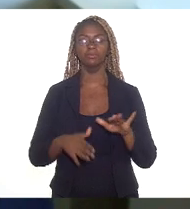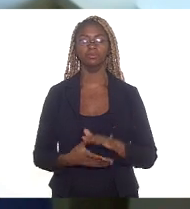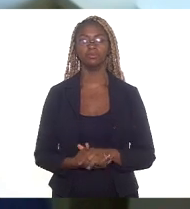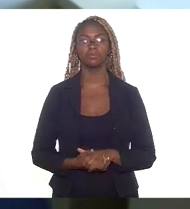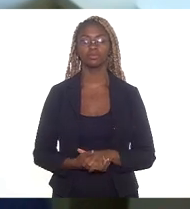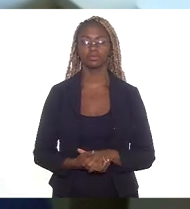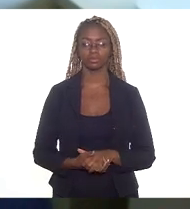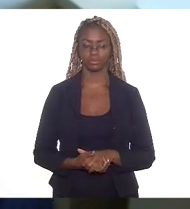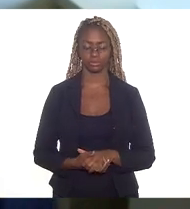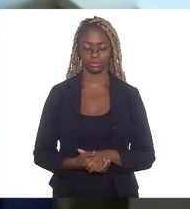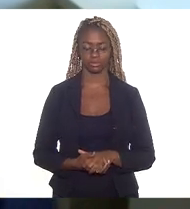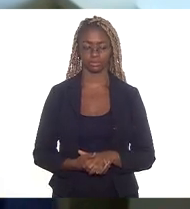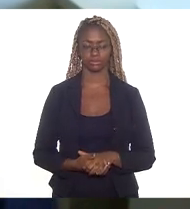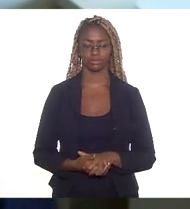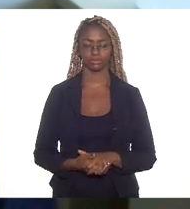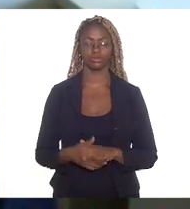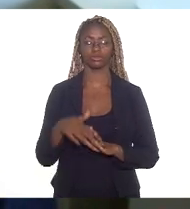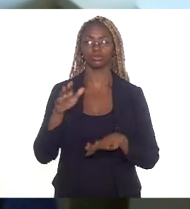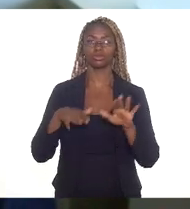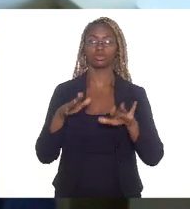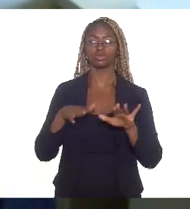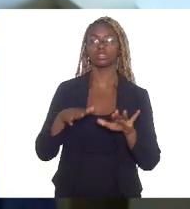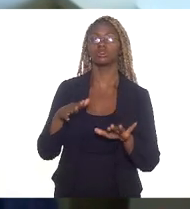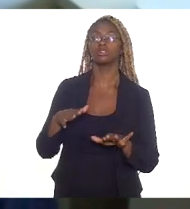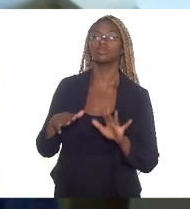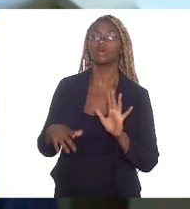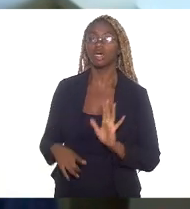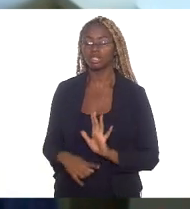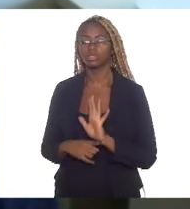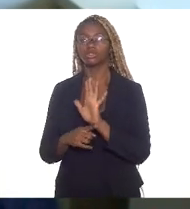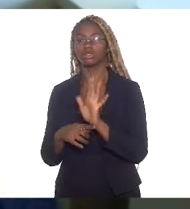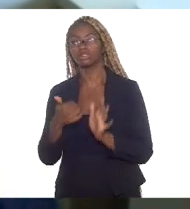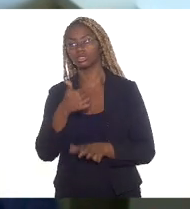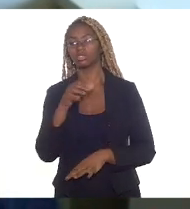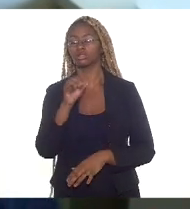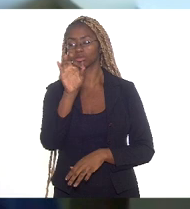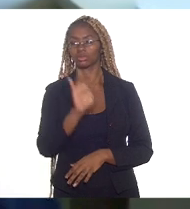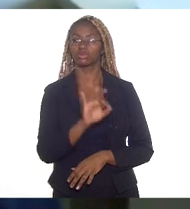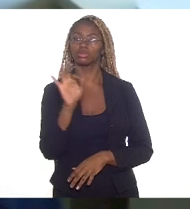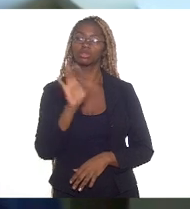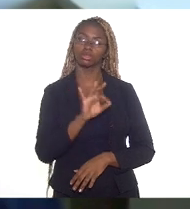quiçá, 10% da população fluminense.